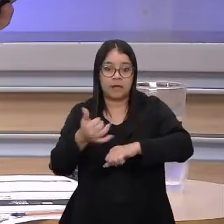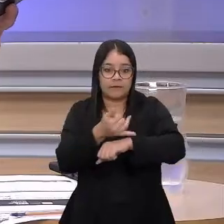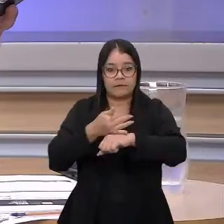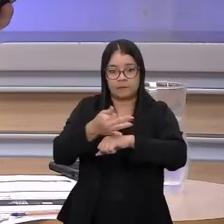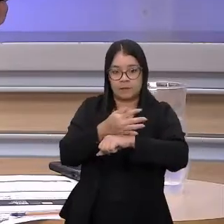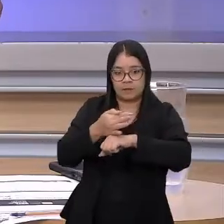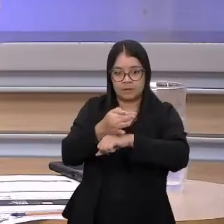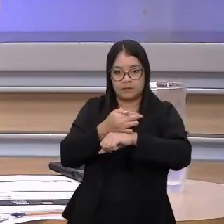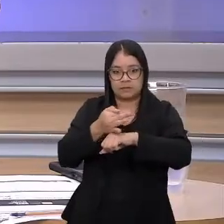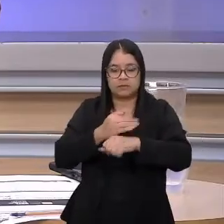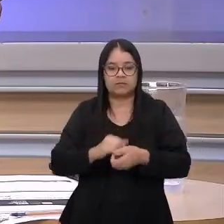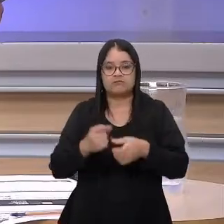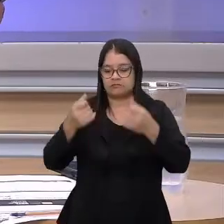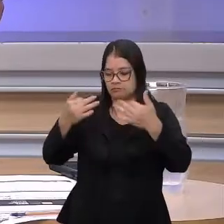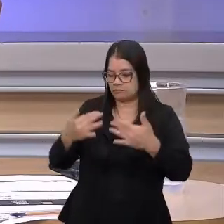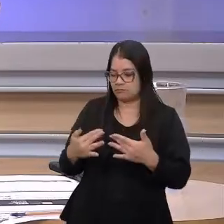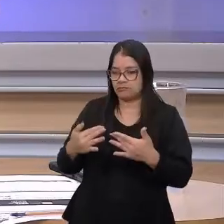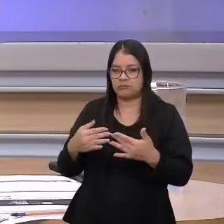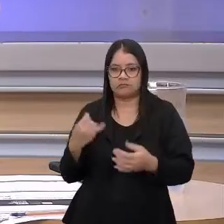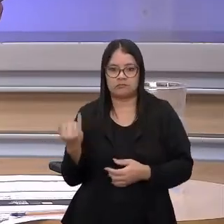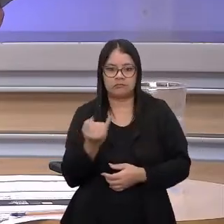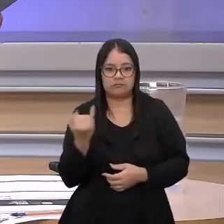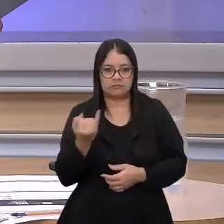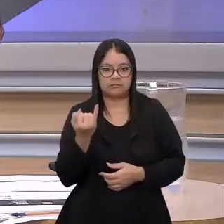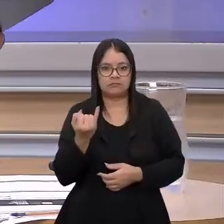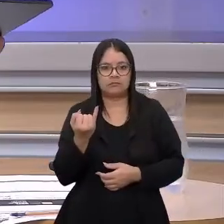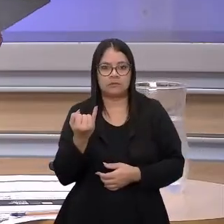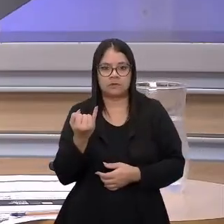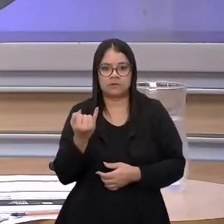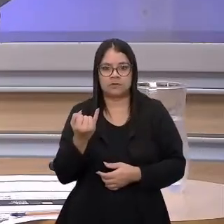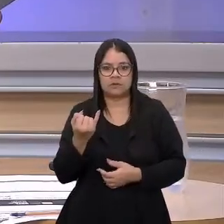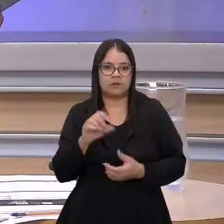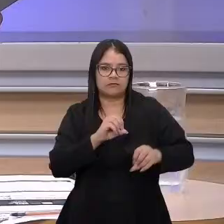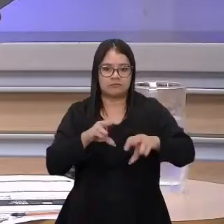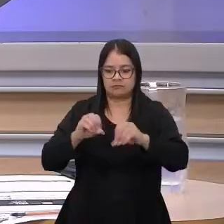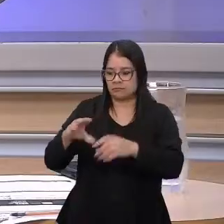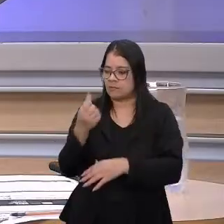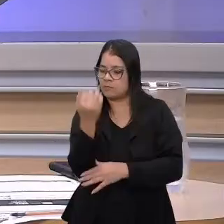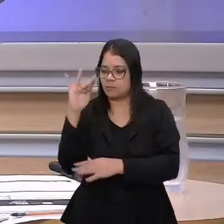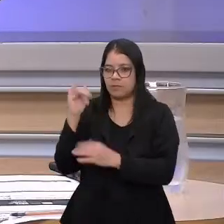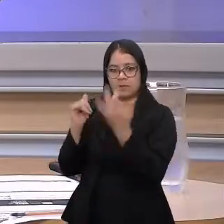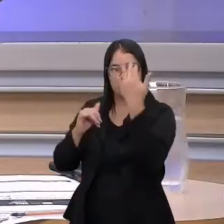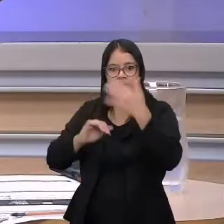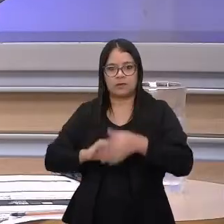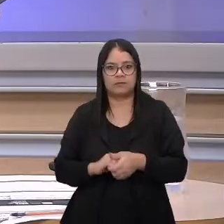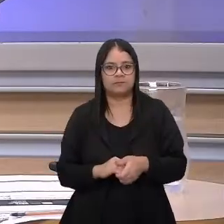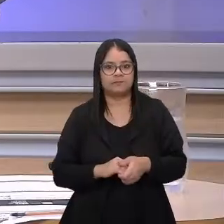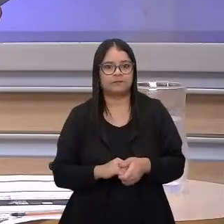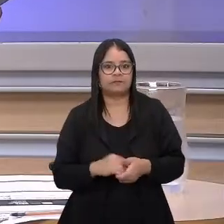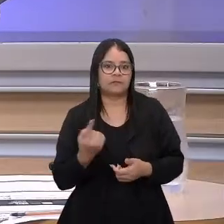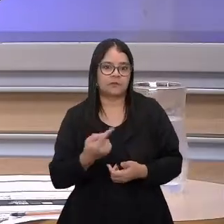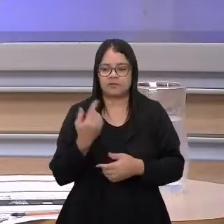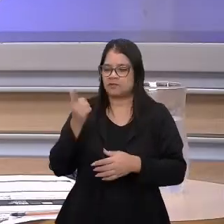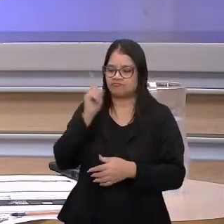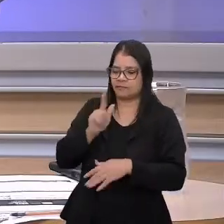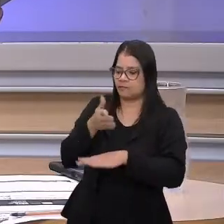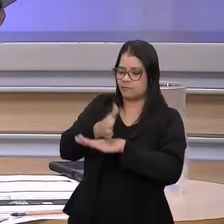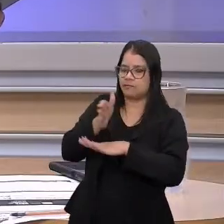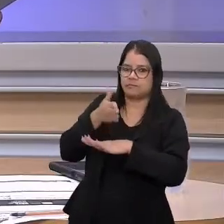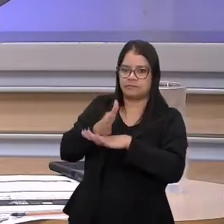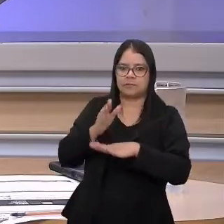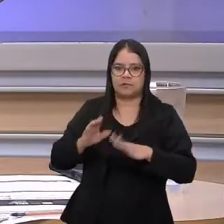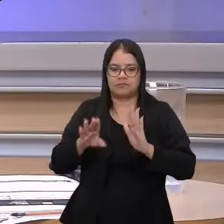sobre aquilo que você falou, da questão da importância da educação ambiental, né, de nós não termos acesso a esse